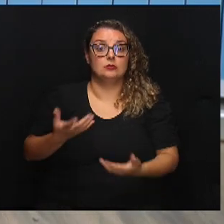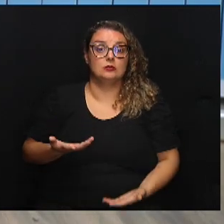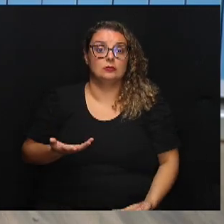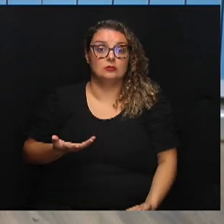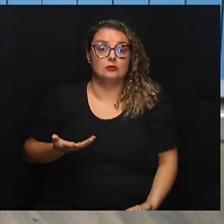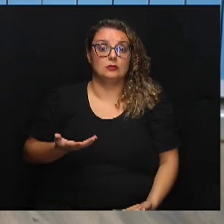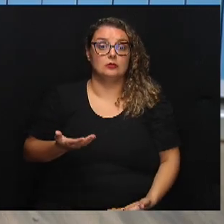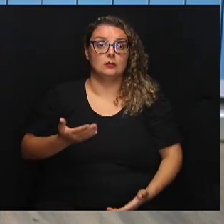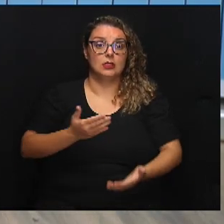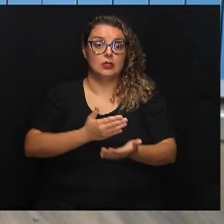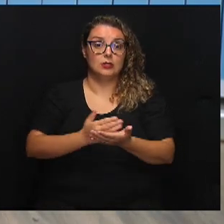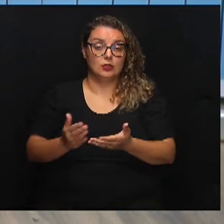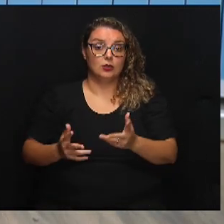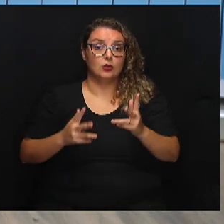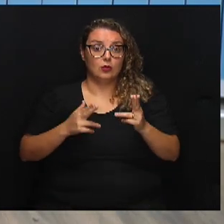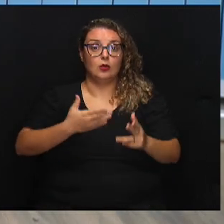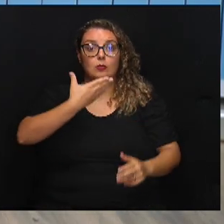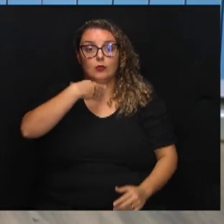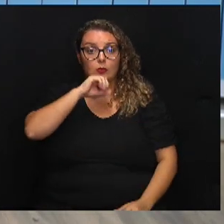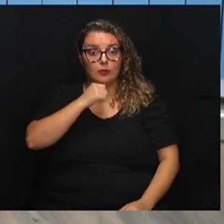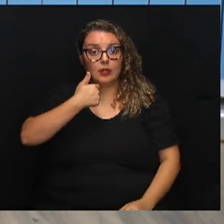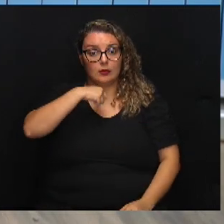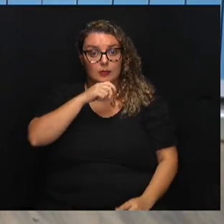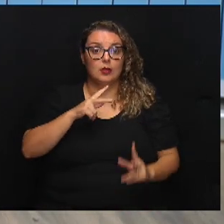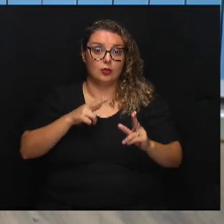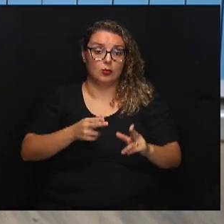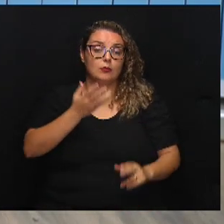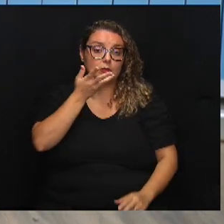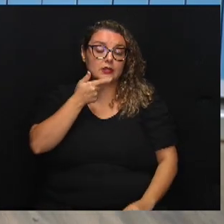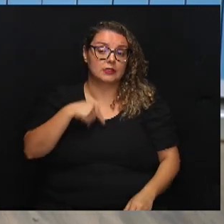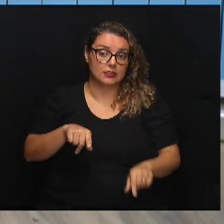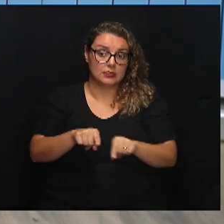vai se iniciar tanto para os pais quanto para a criança também?